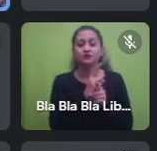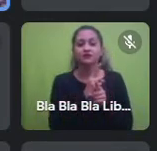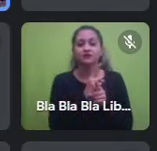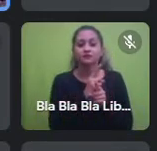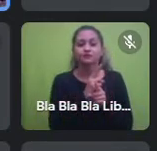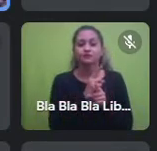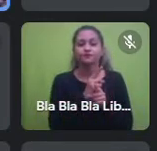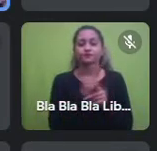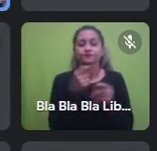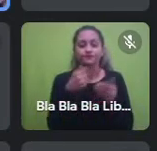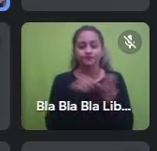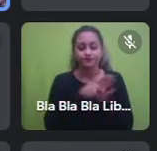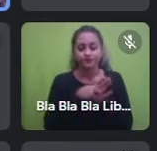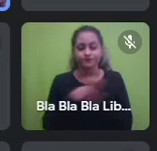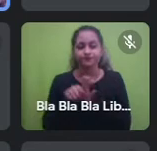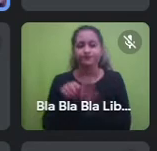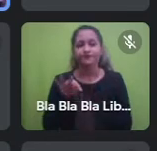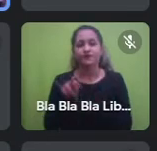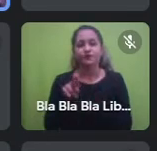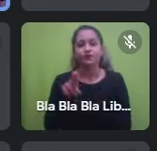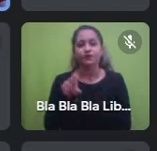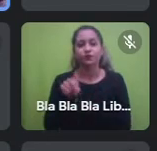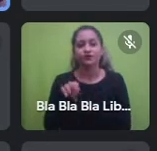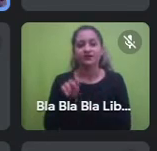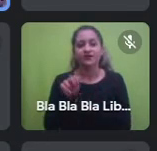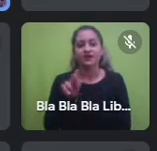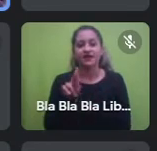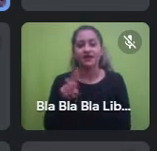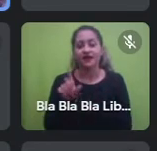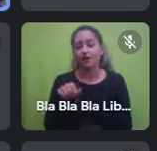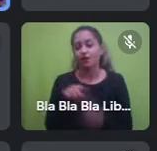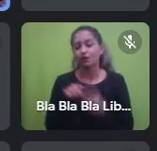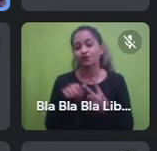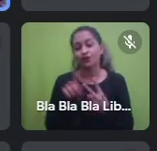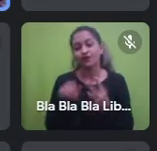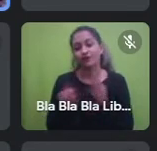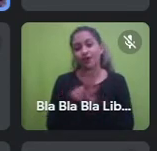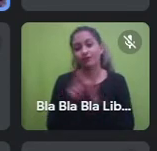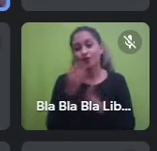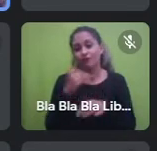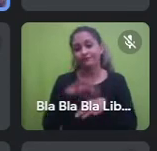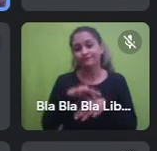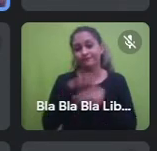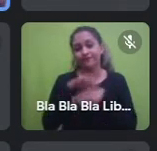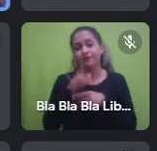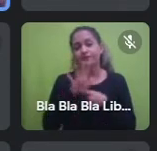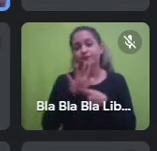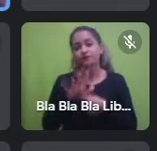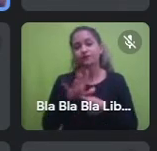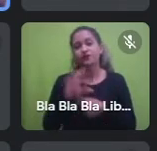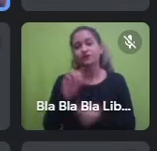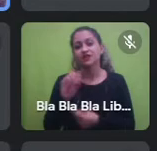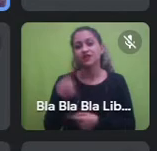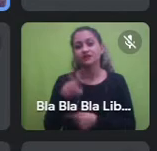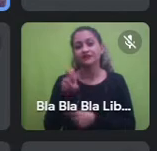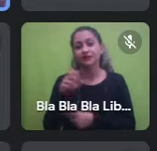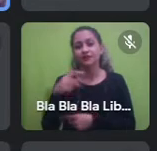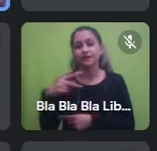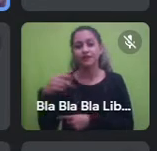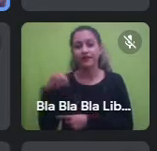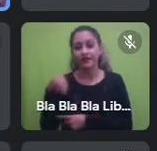fazer o estudo em tucunaré e piranha, que são os dois carnívoros que apresentaram níveis acima de 0,5 ppm